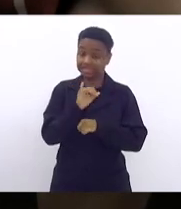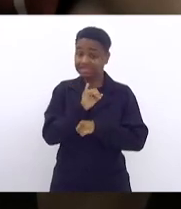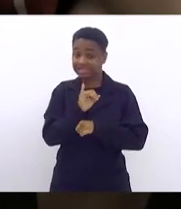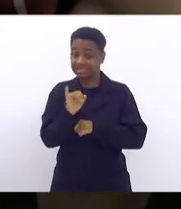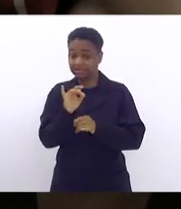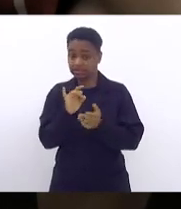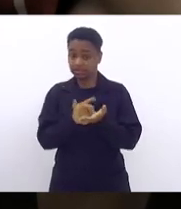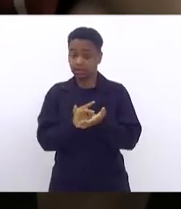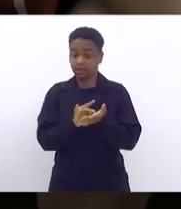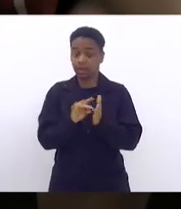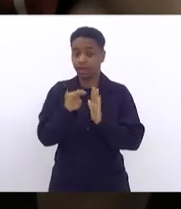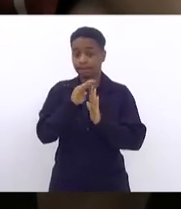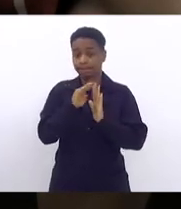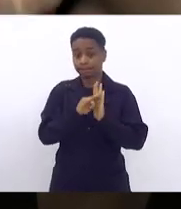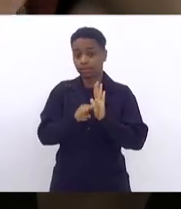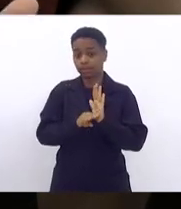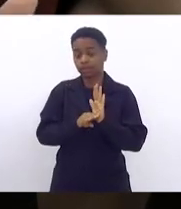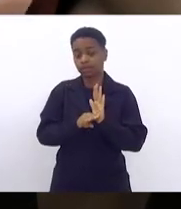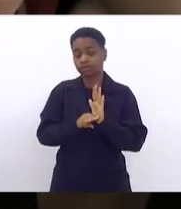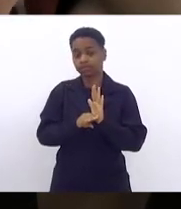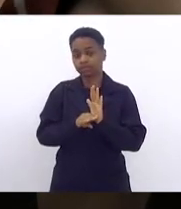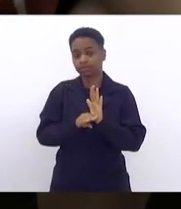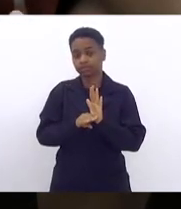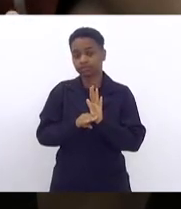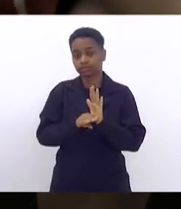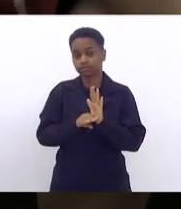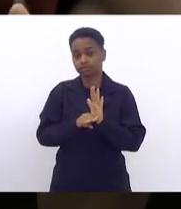programa disciplinasse